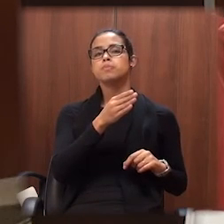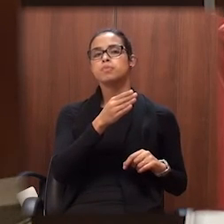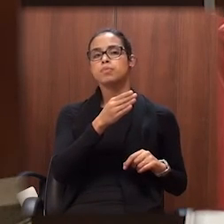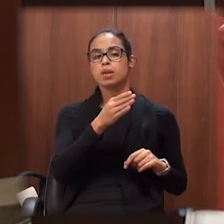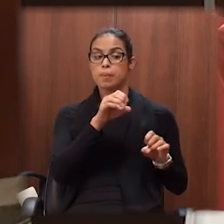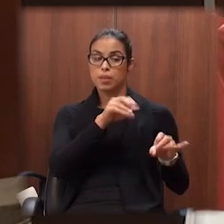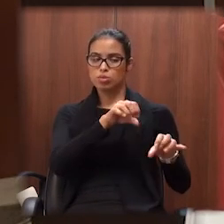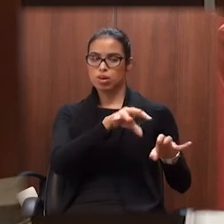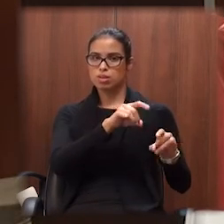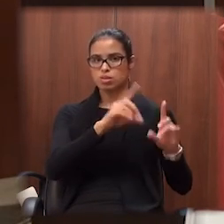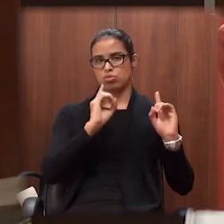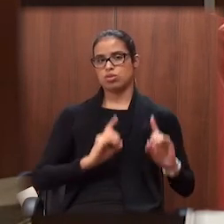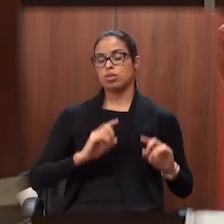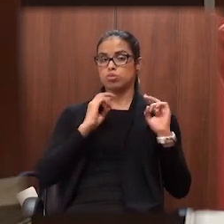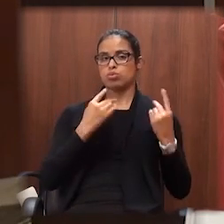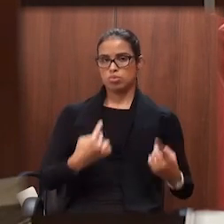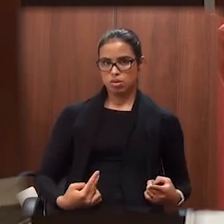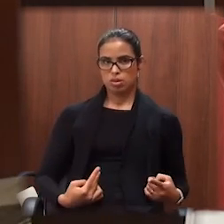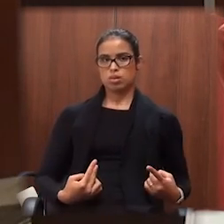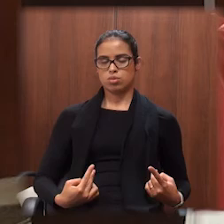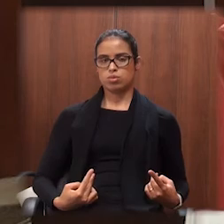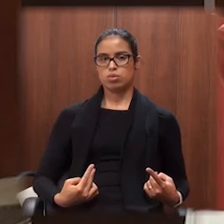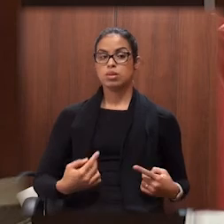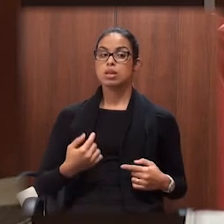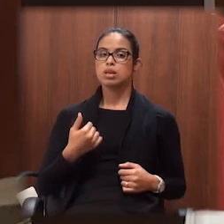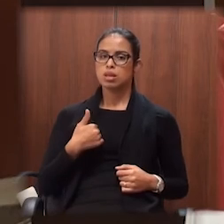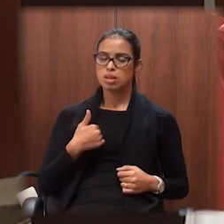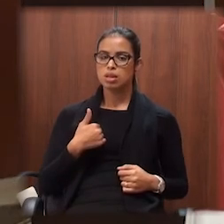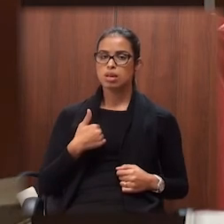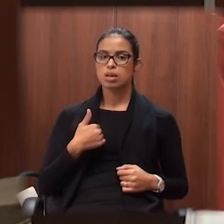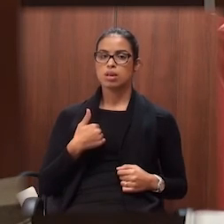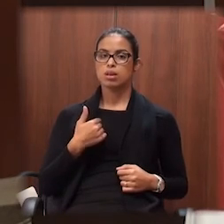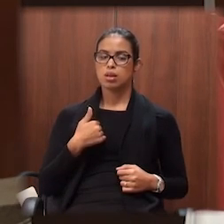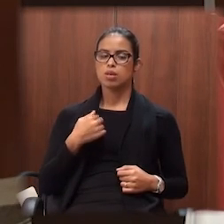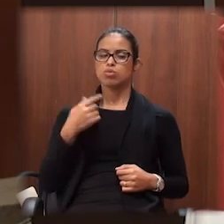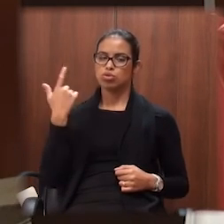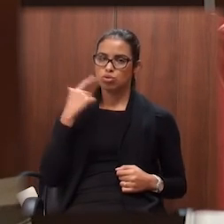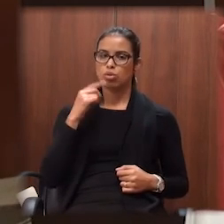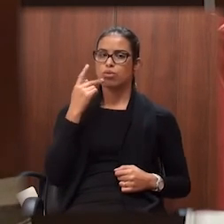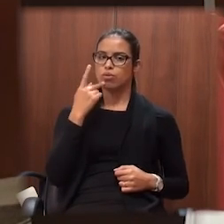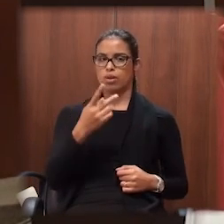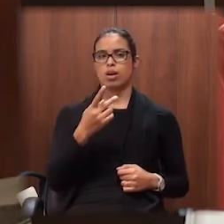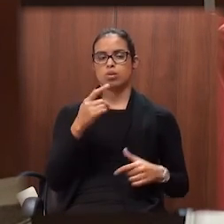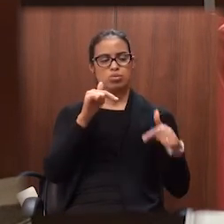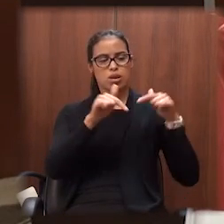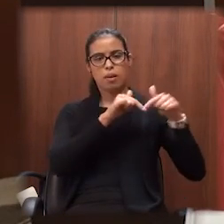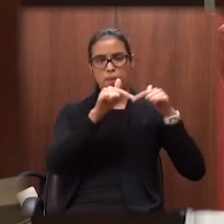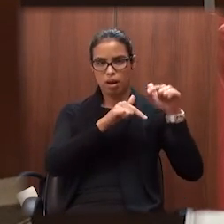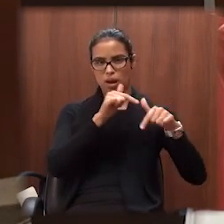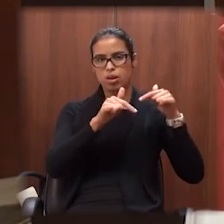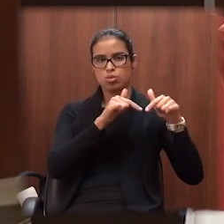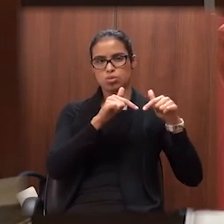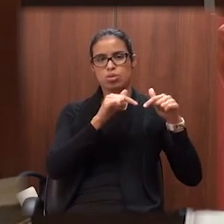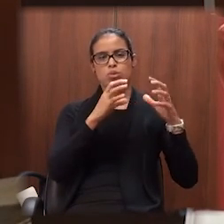pela educação e direitos humanos, e renovo a minha admiração pelo trabalho